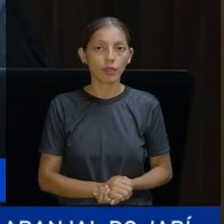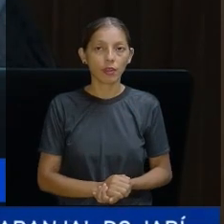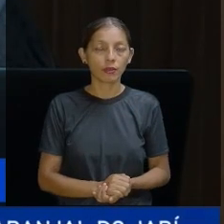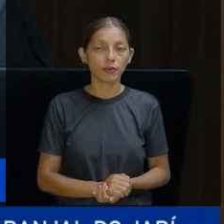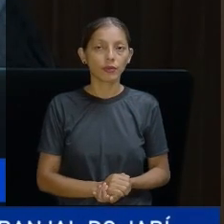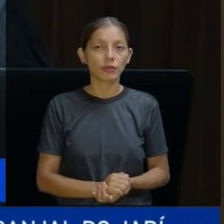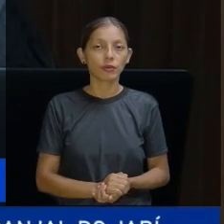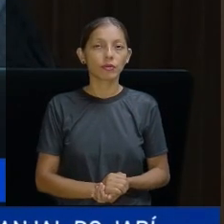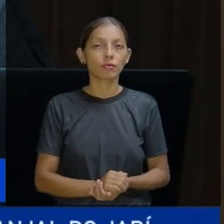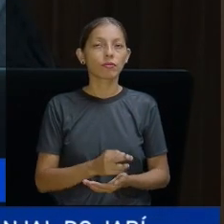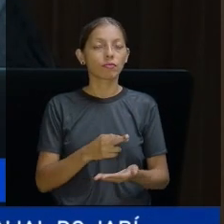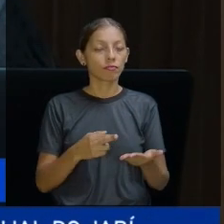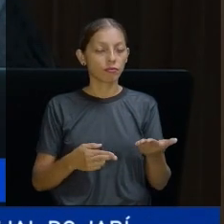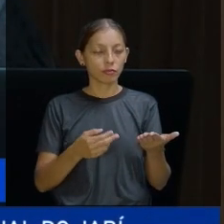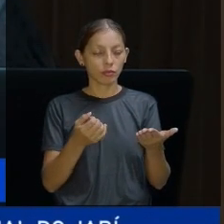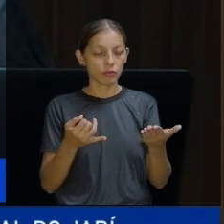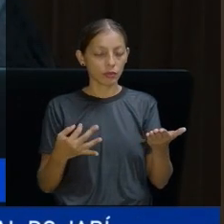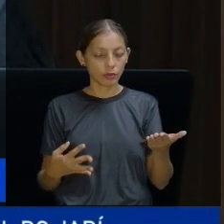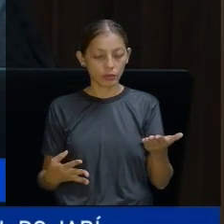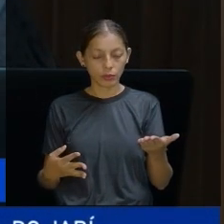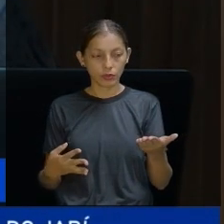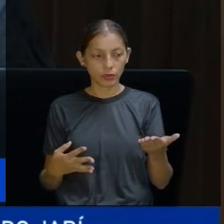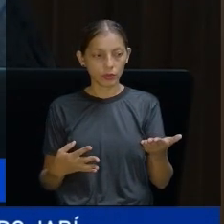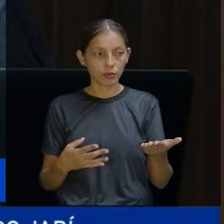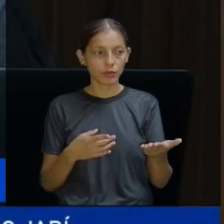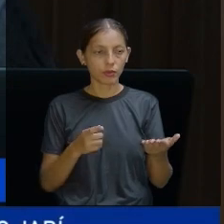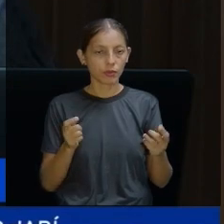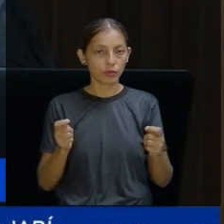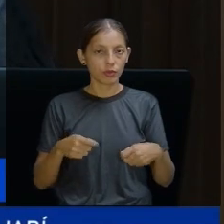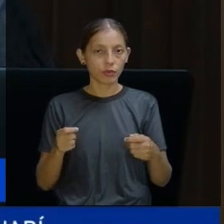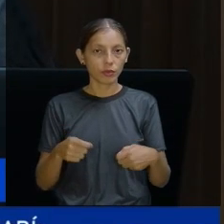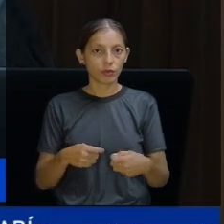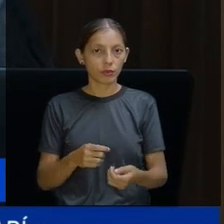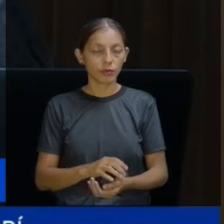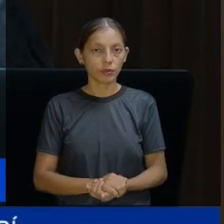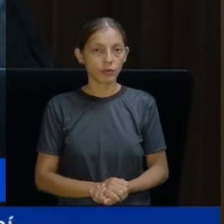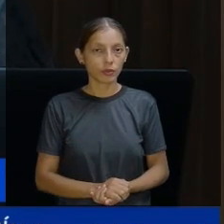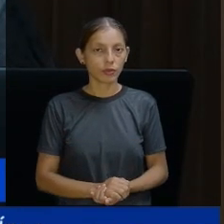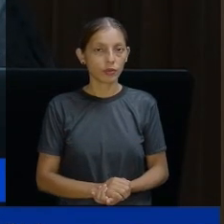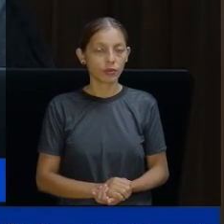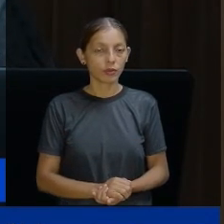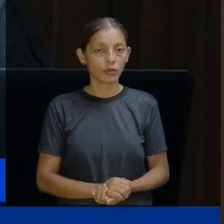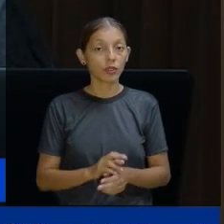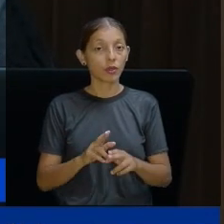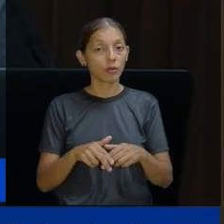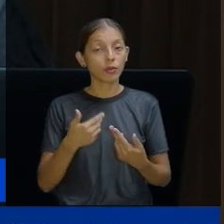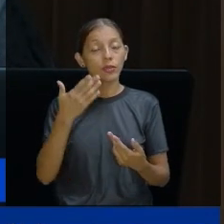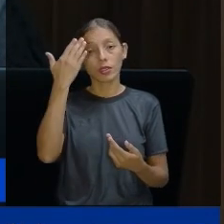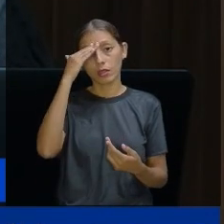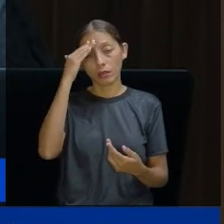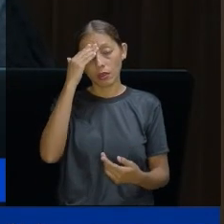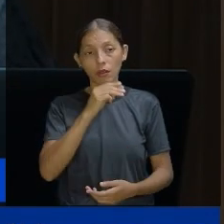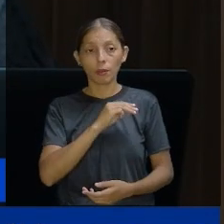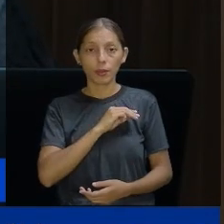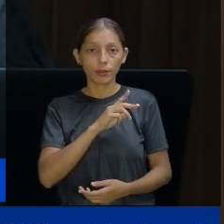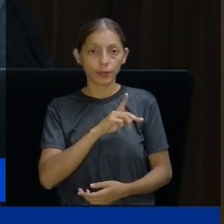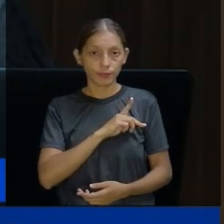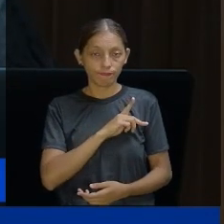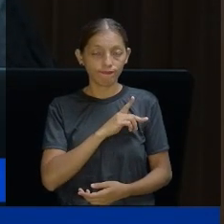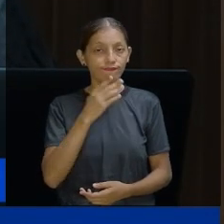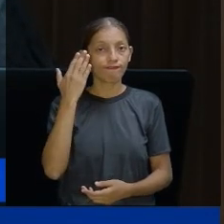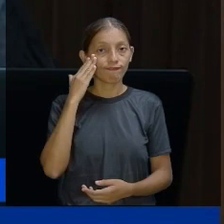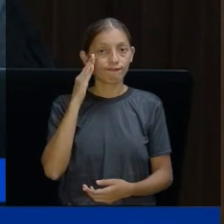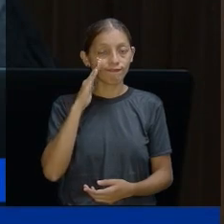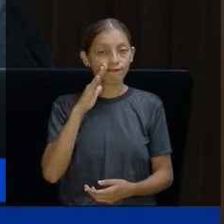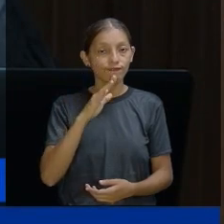entre o relatório fundamentado ou mesmo o dispositivo. Com base nesses entendimentos, em síntese, o Ministério Público Eleitoral